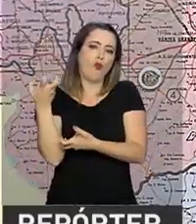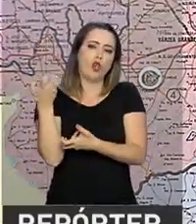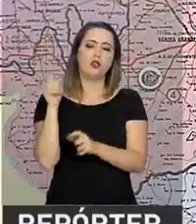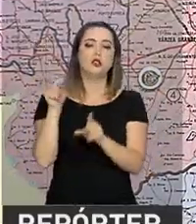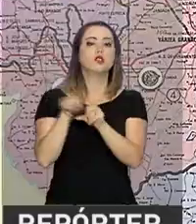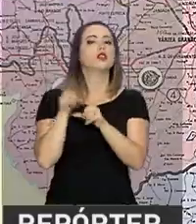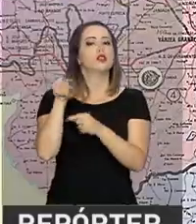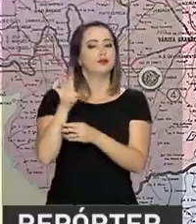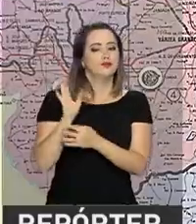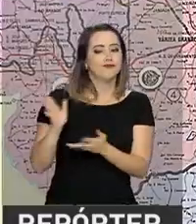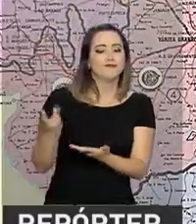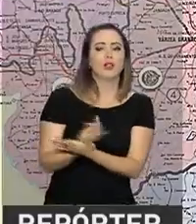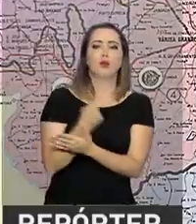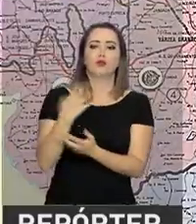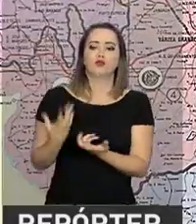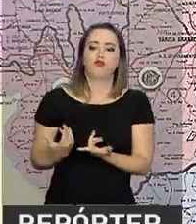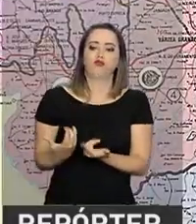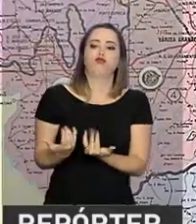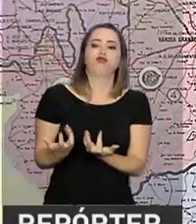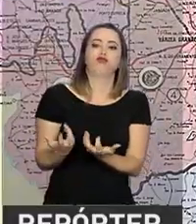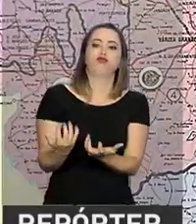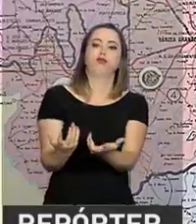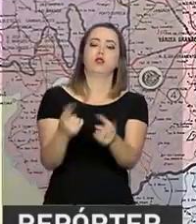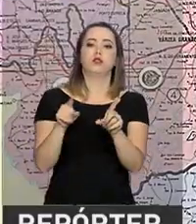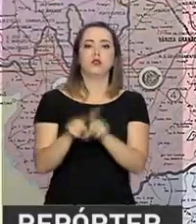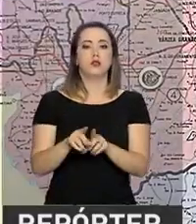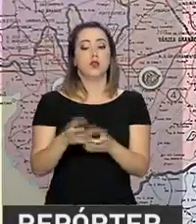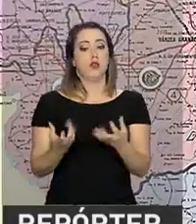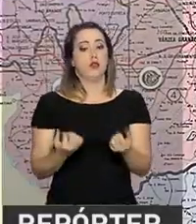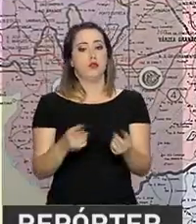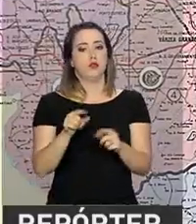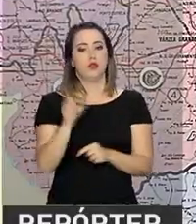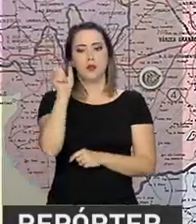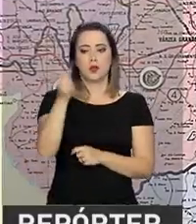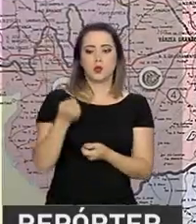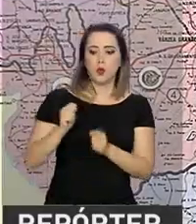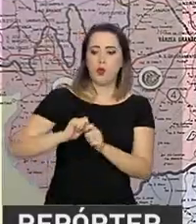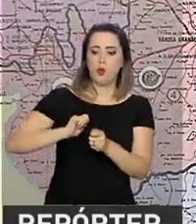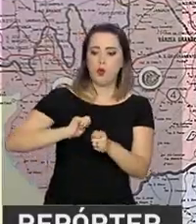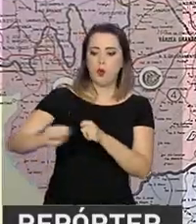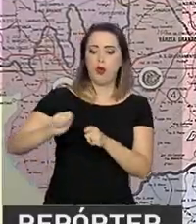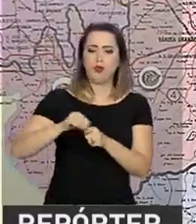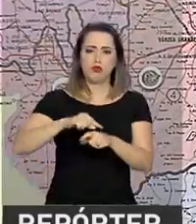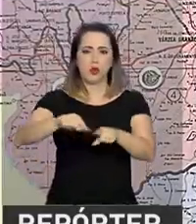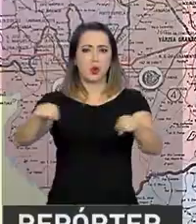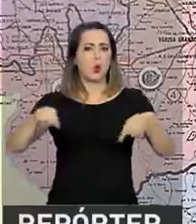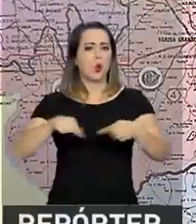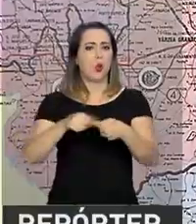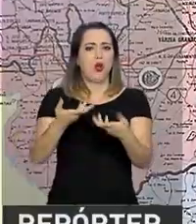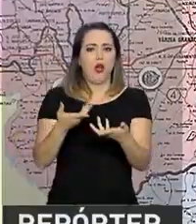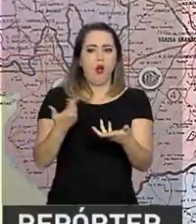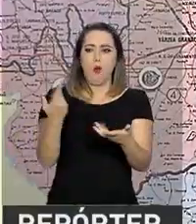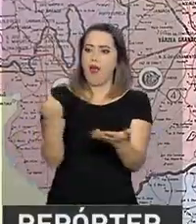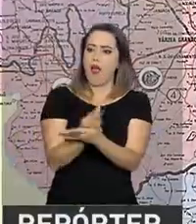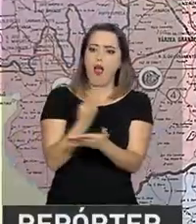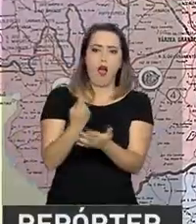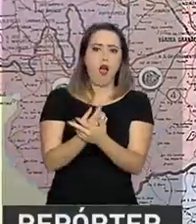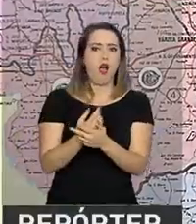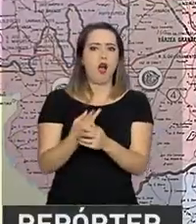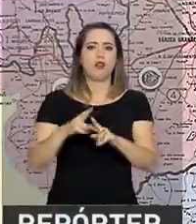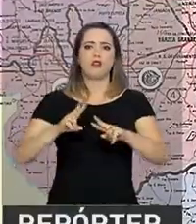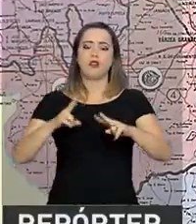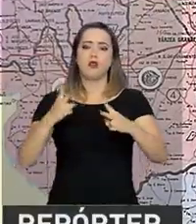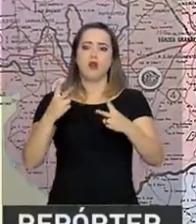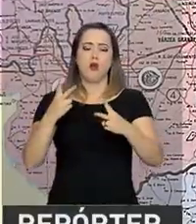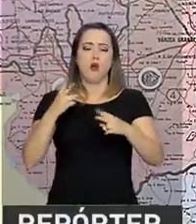favorece a ocorrência de incêndios florestais. Então, um fogo que alguém coloque, mal colocado, ou uma fogueira que alguém faz